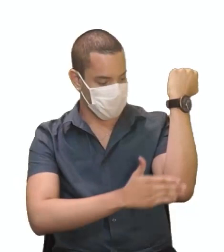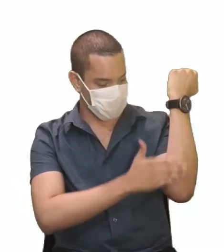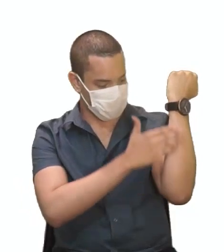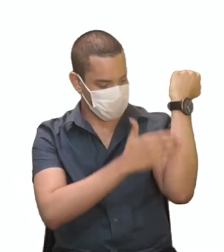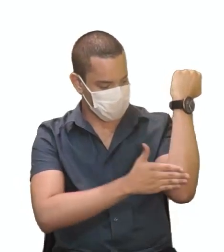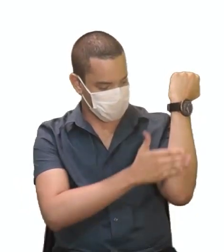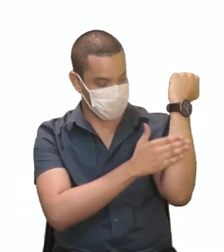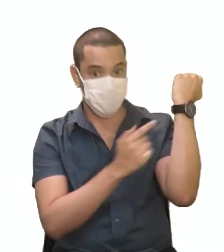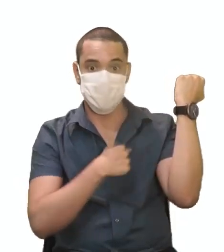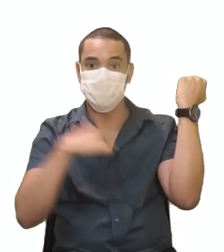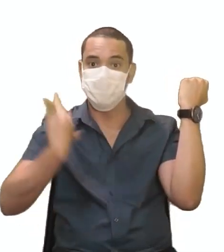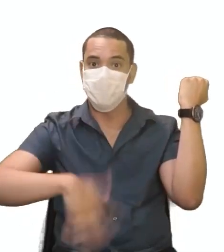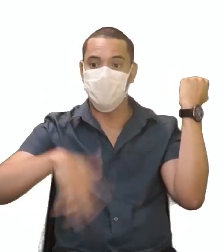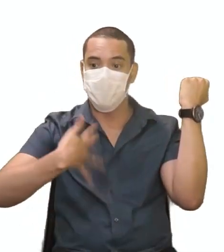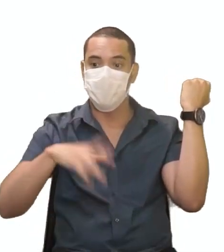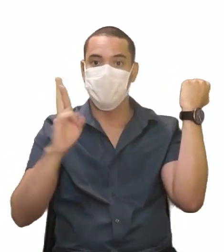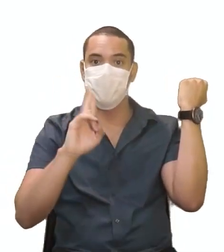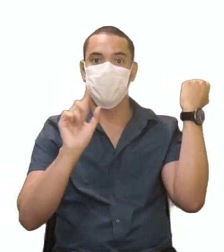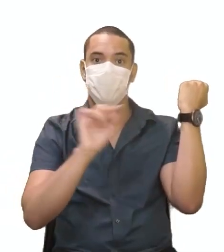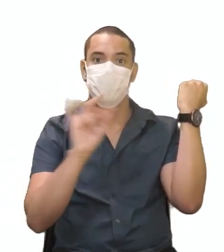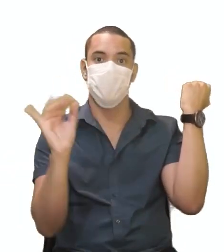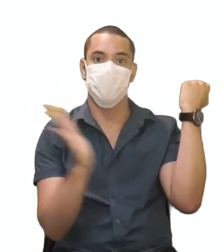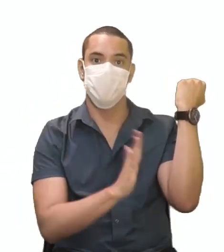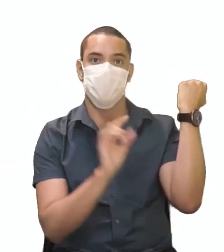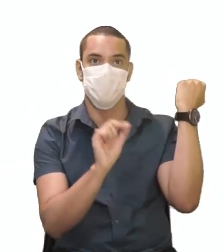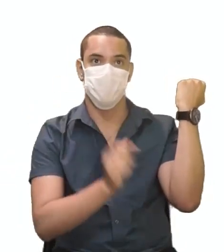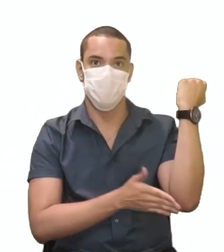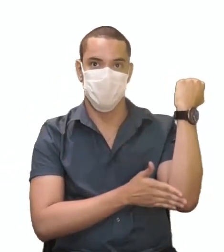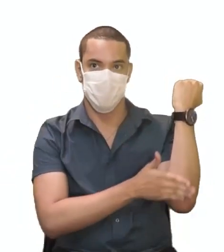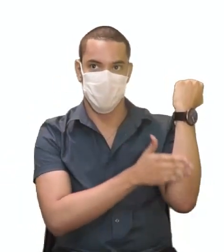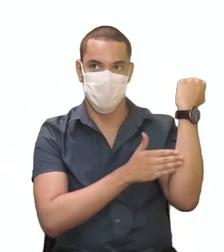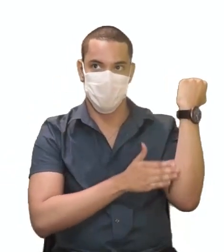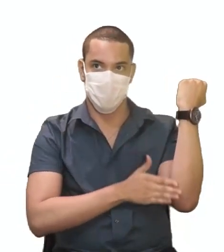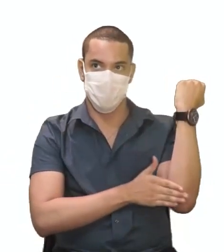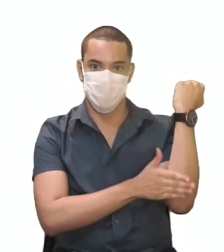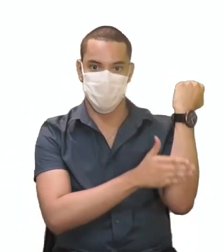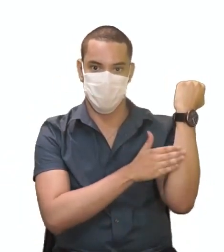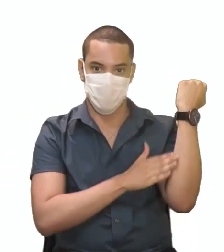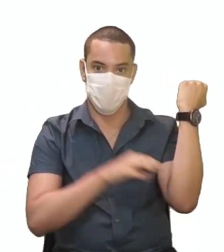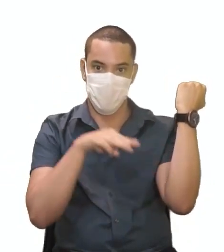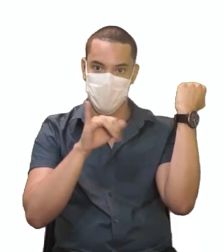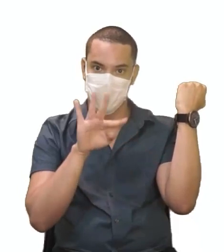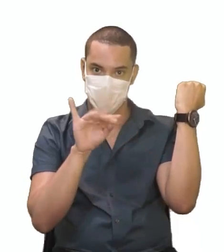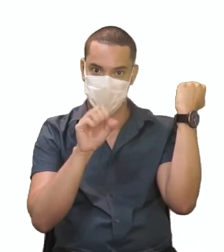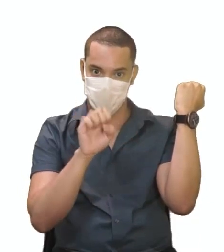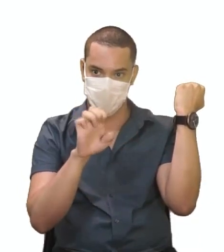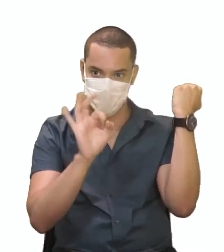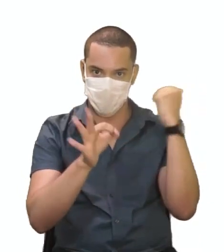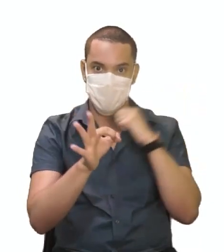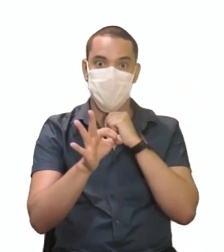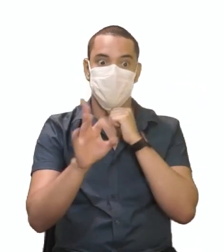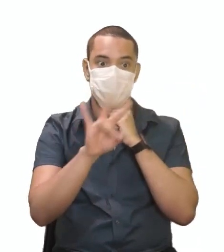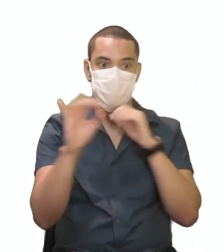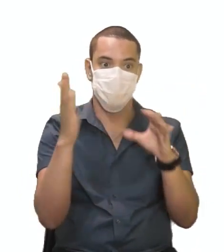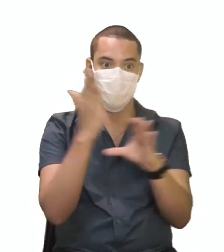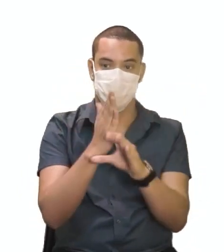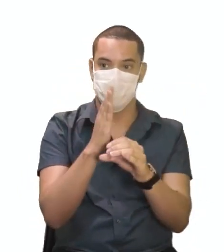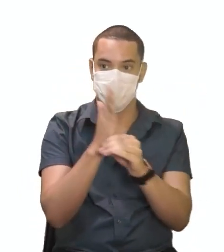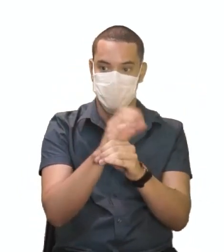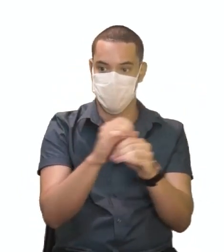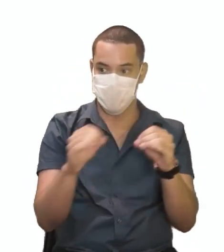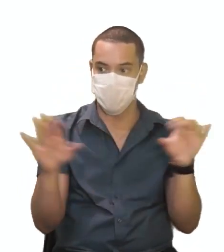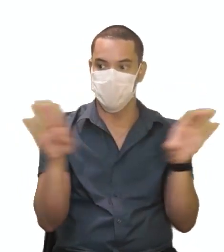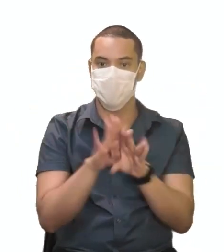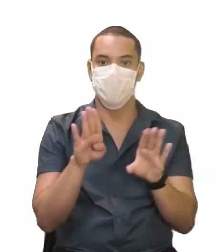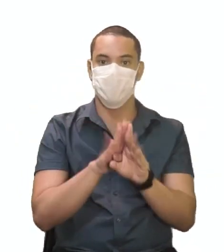está com o tecido lesionado. Quem vai agir ali, processo de divisão chamado de mitose, tá bom? Aí aparece também